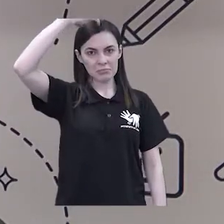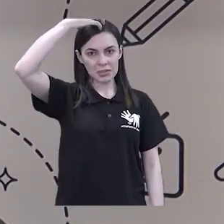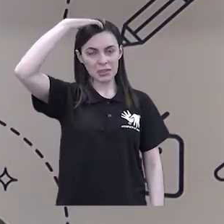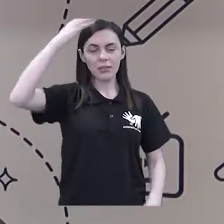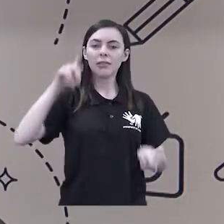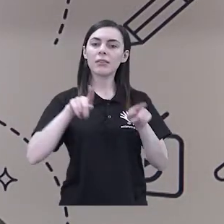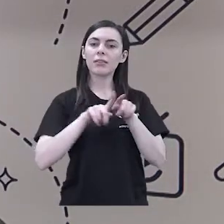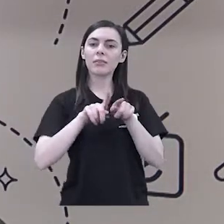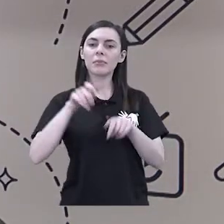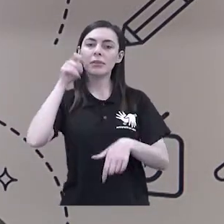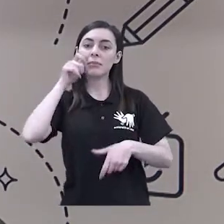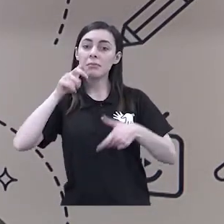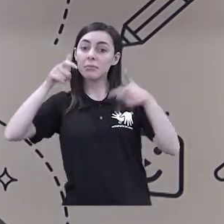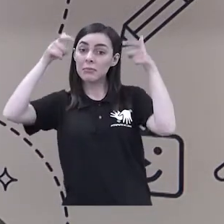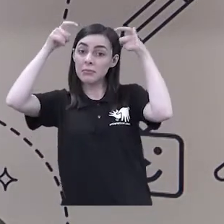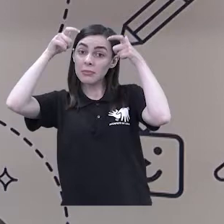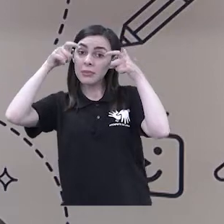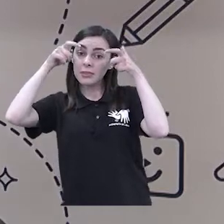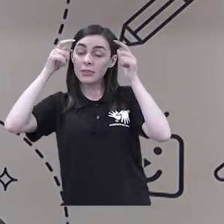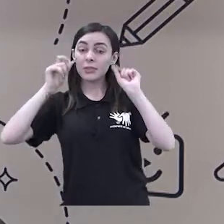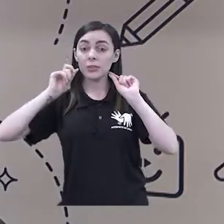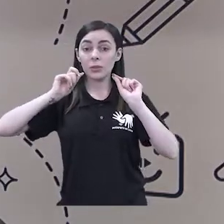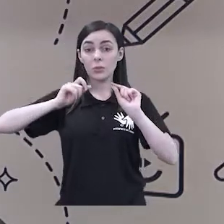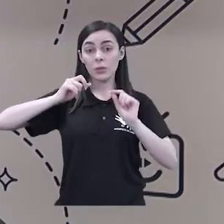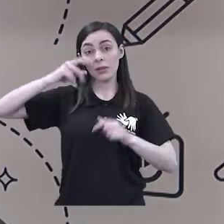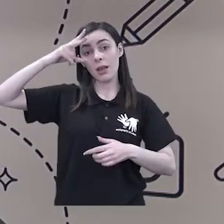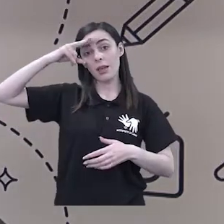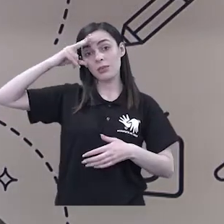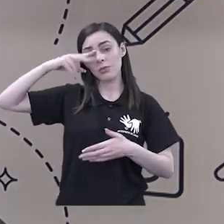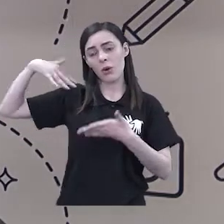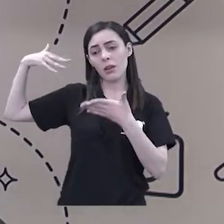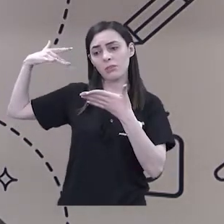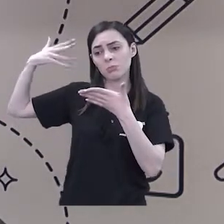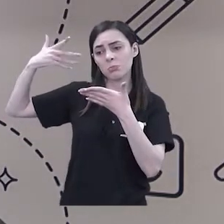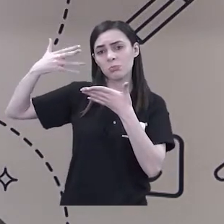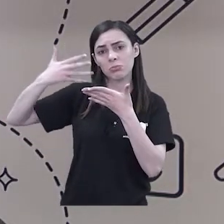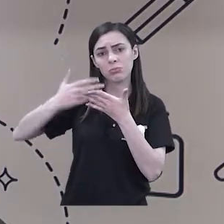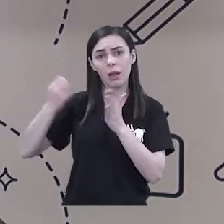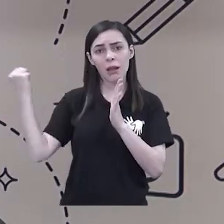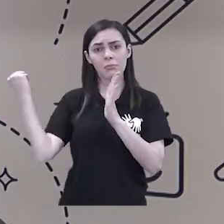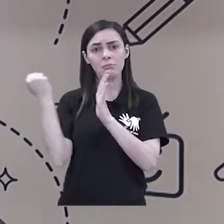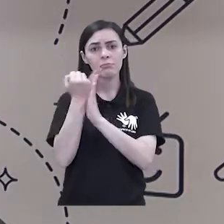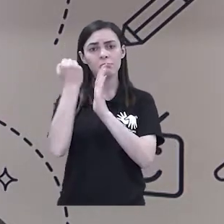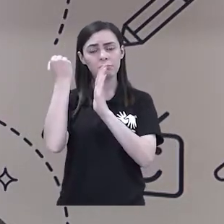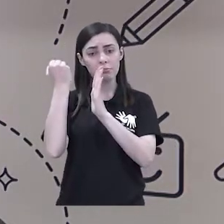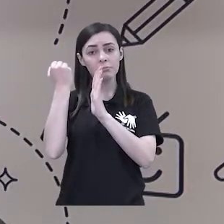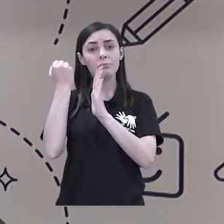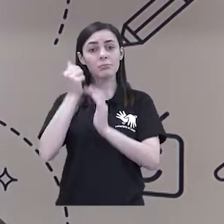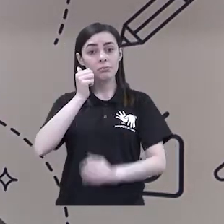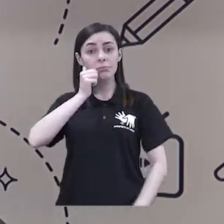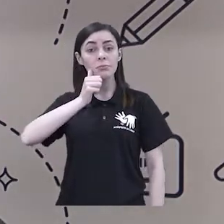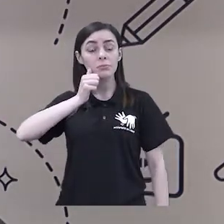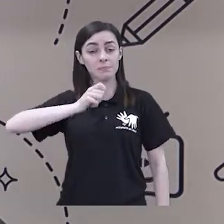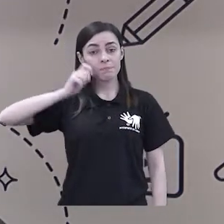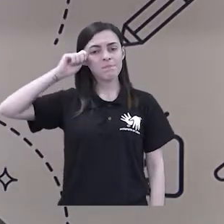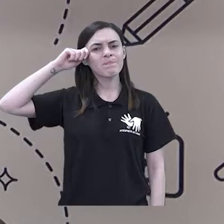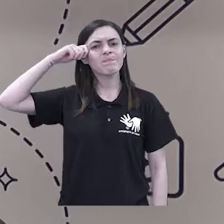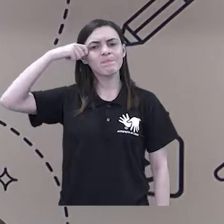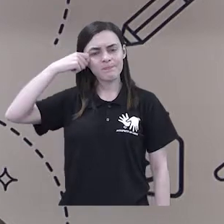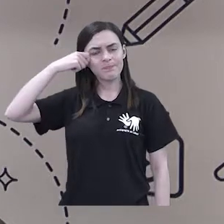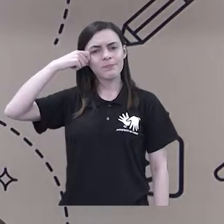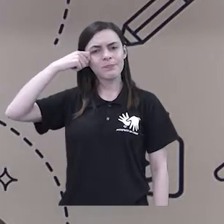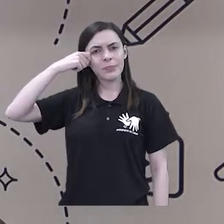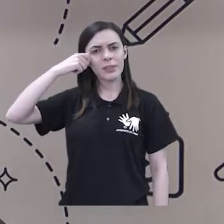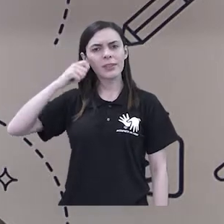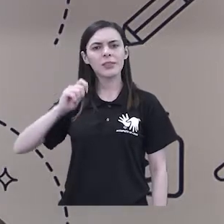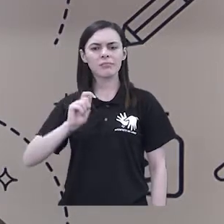também princesas que marcaram e marcam a história. Mulheres negras